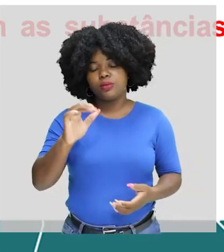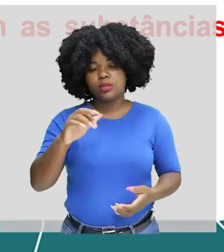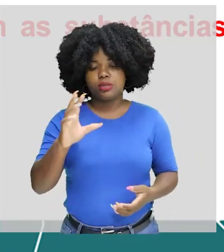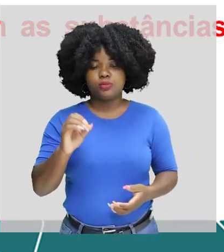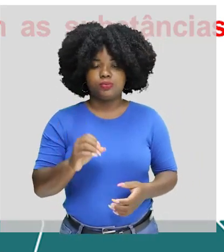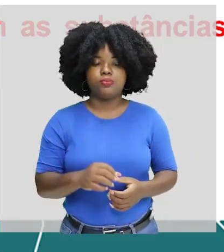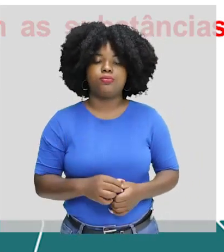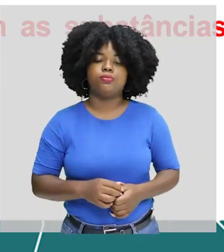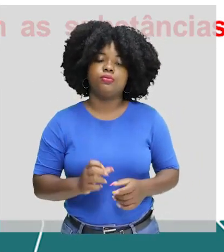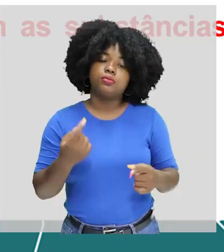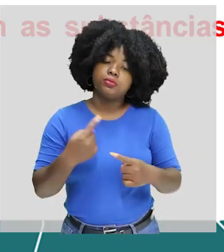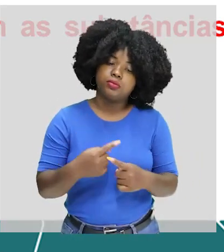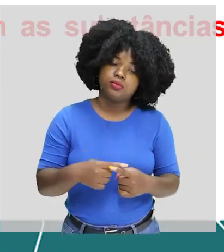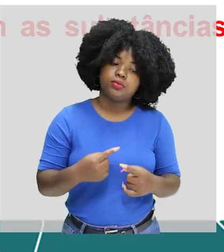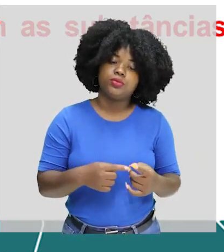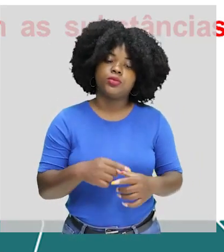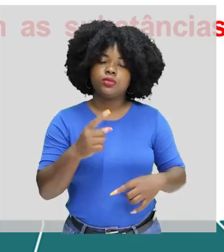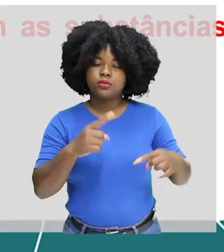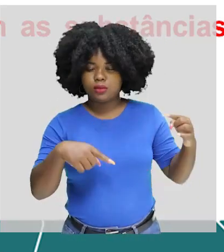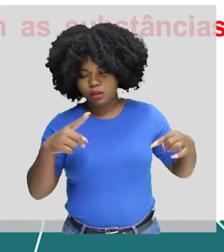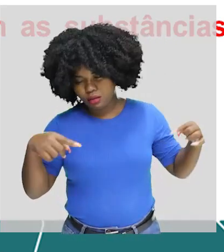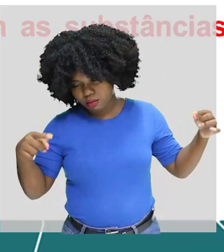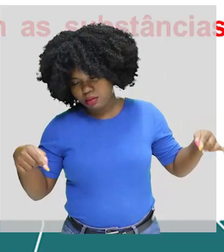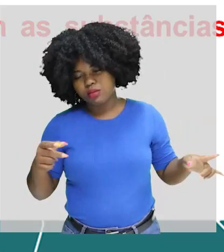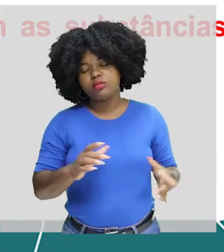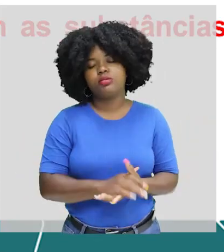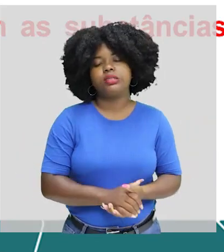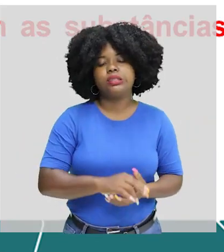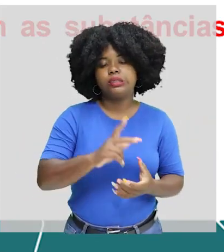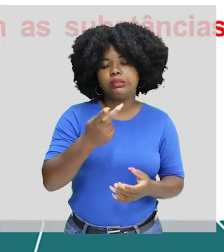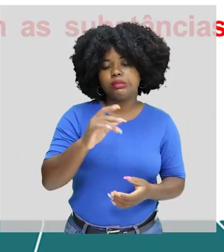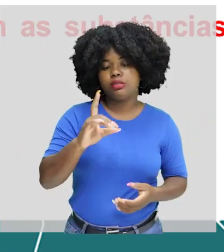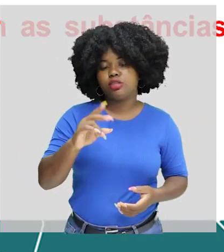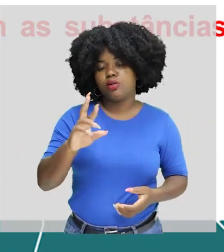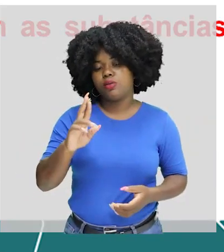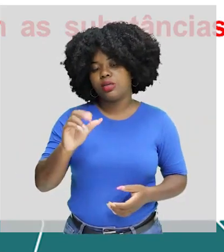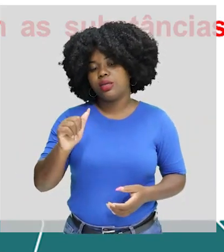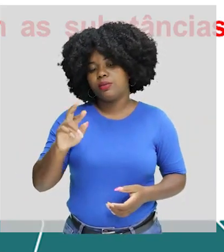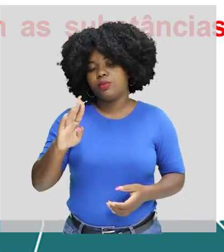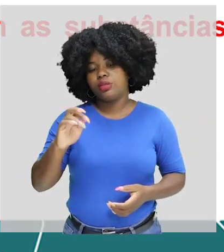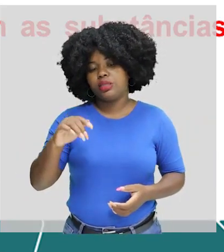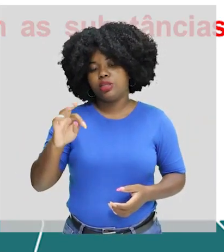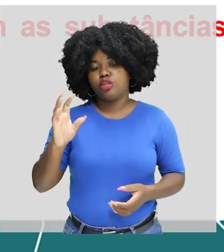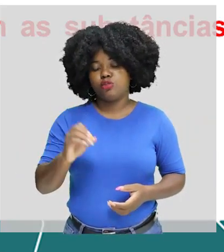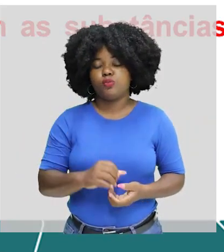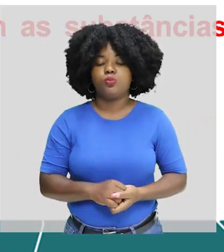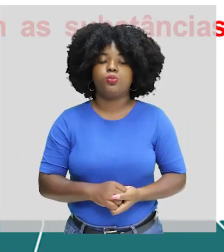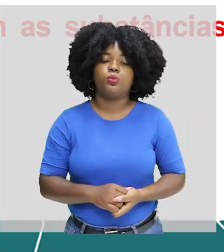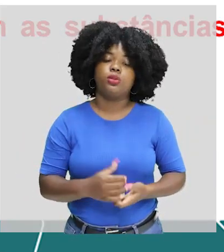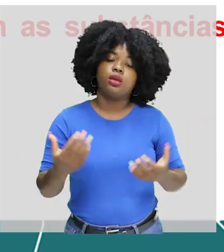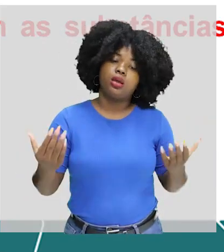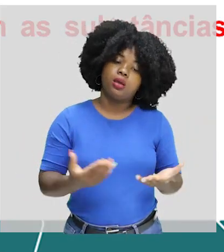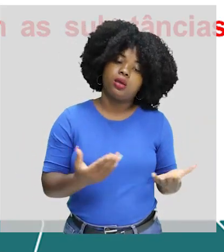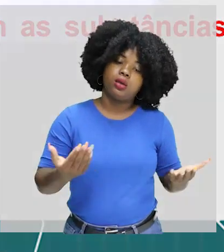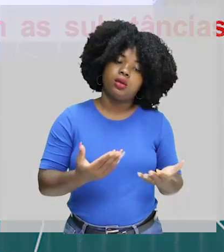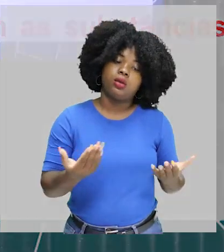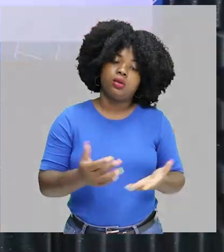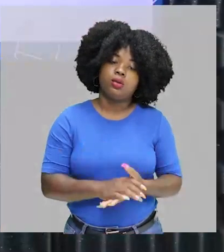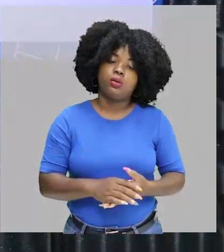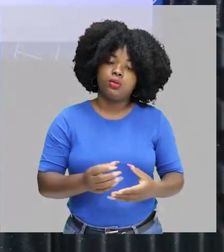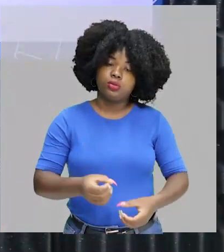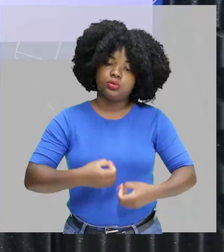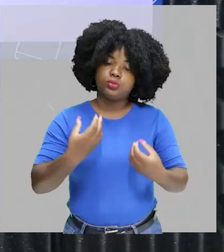Show? Até porque eles são derivados de hidrocarbonetos, como por exemplo os alcanos. Agora vamos para as reações